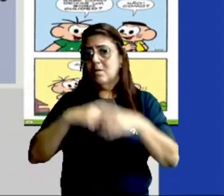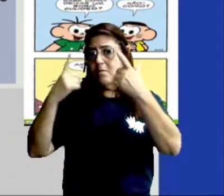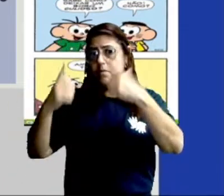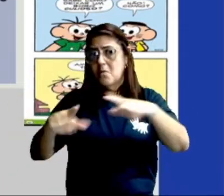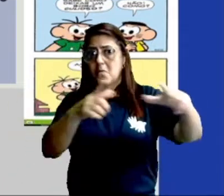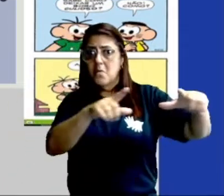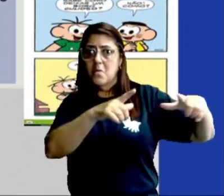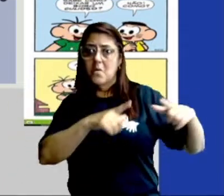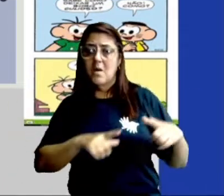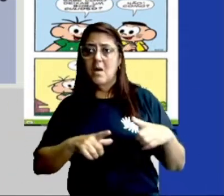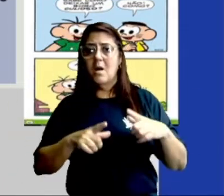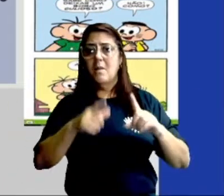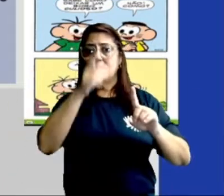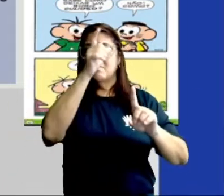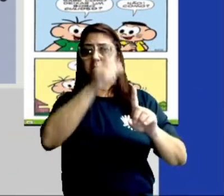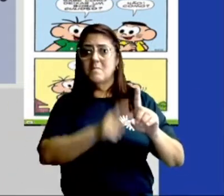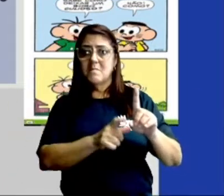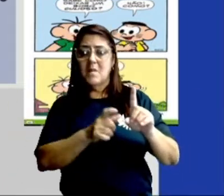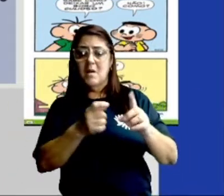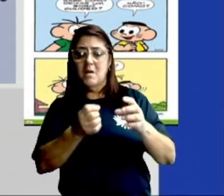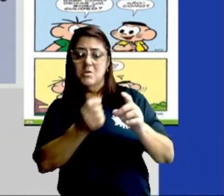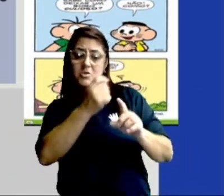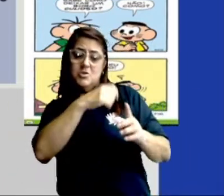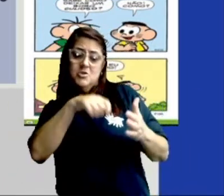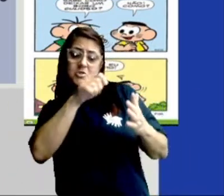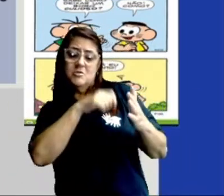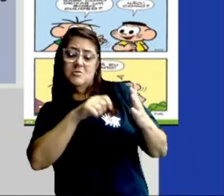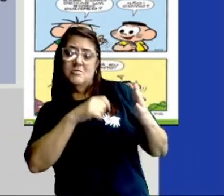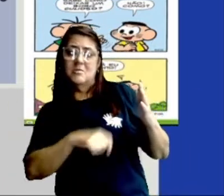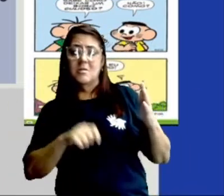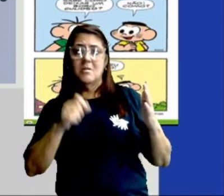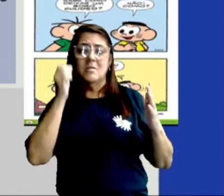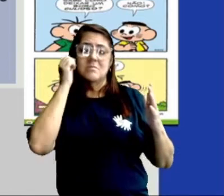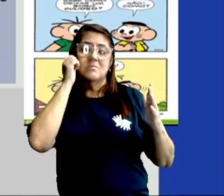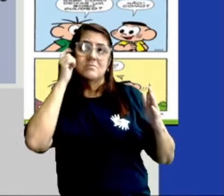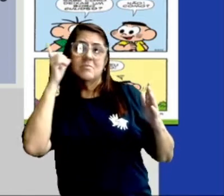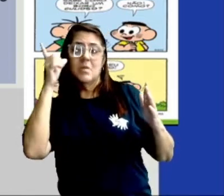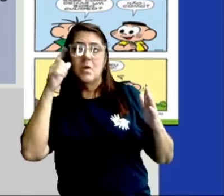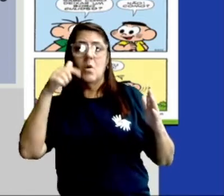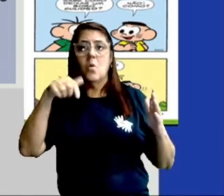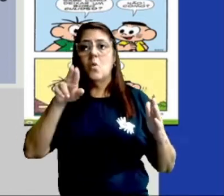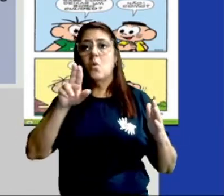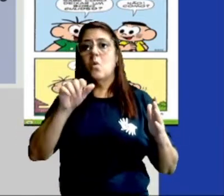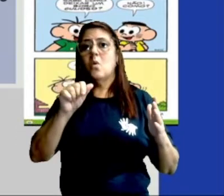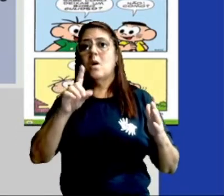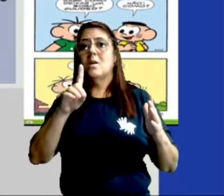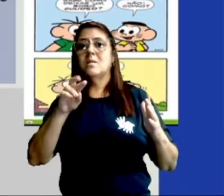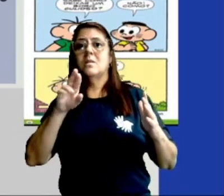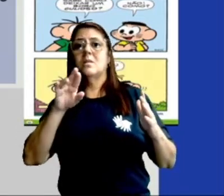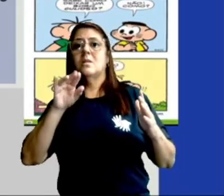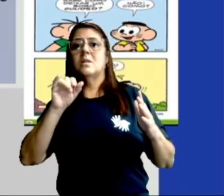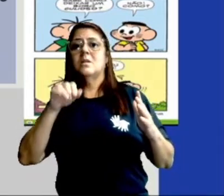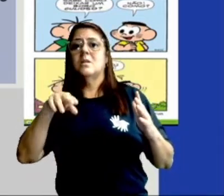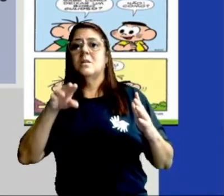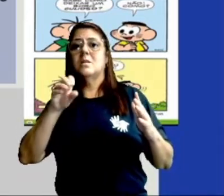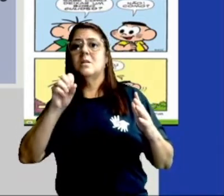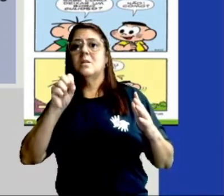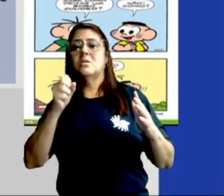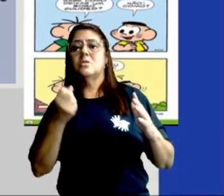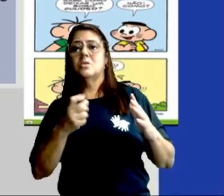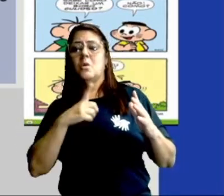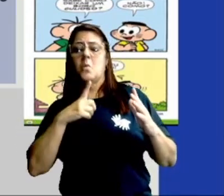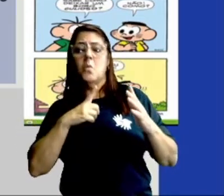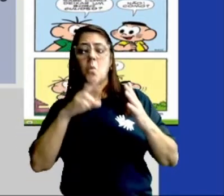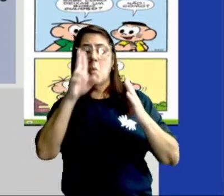lugar. Os artistas que fazem essas histórias são chamados de quadrinistas e utilizam recursos